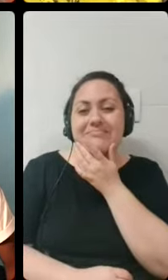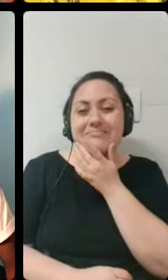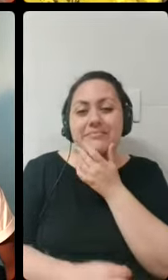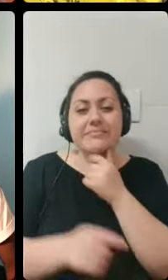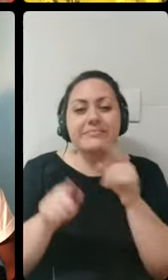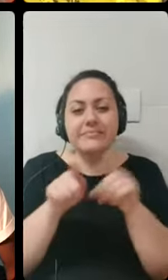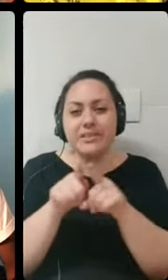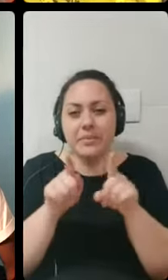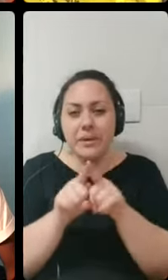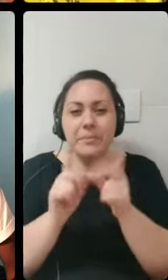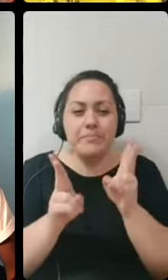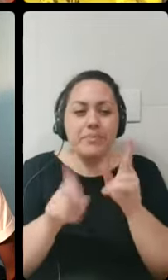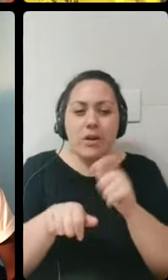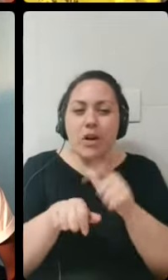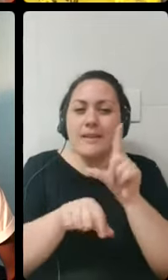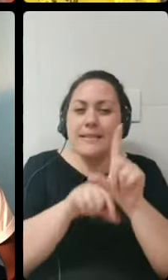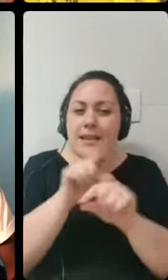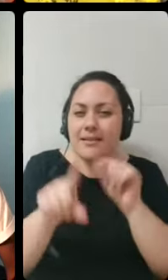seleção, enfim, né,